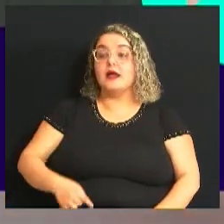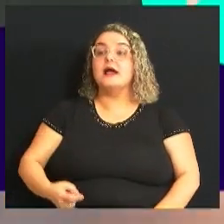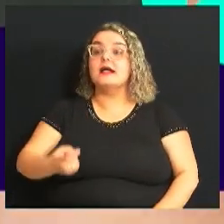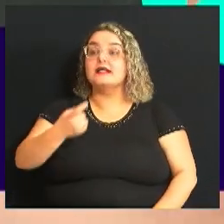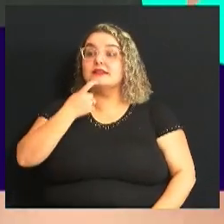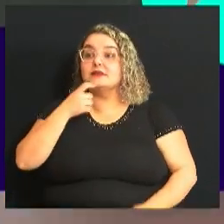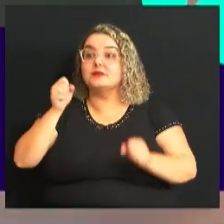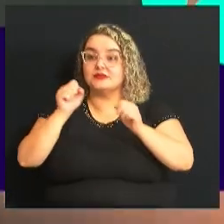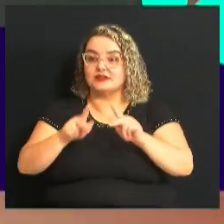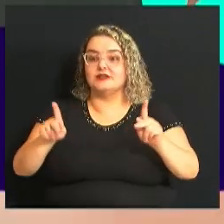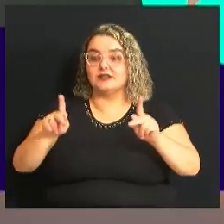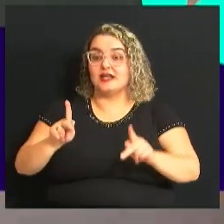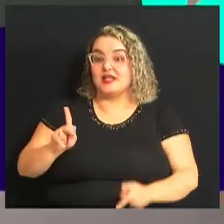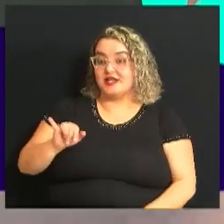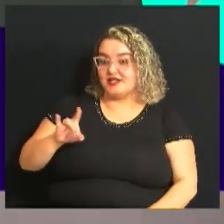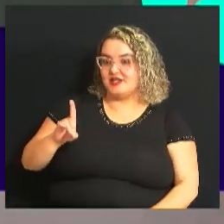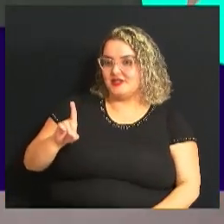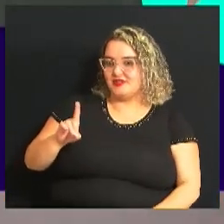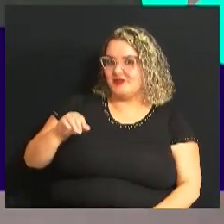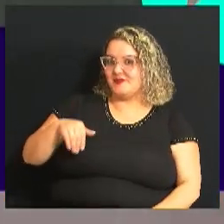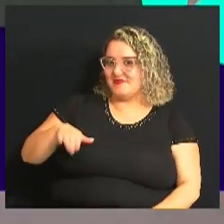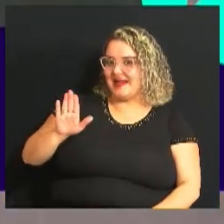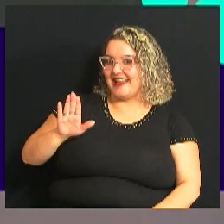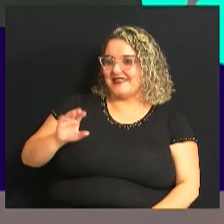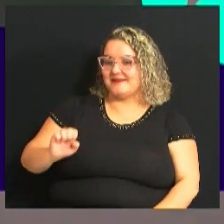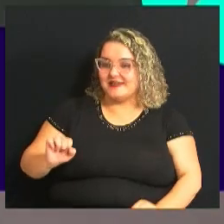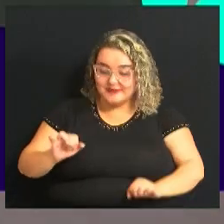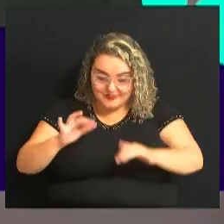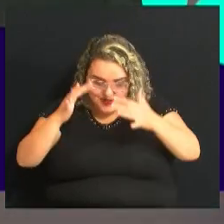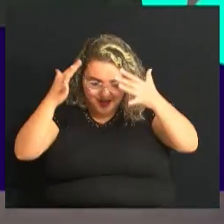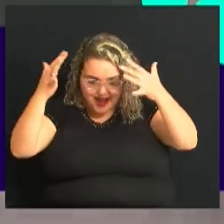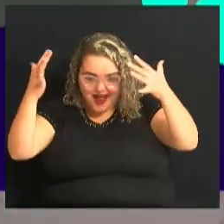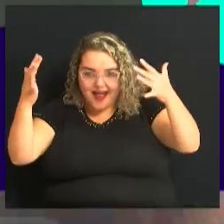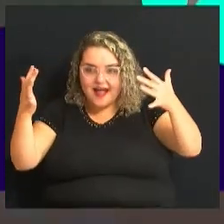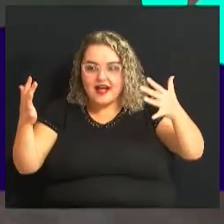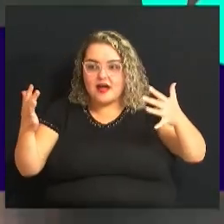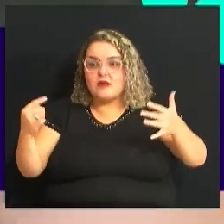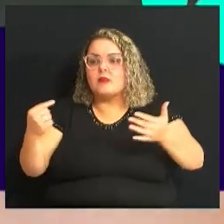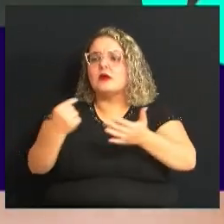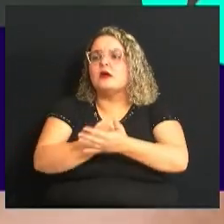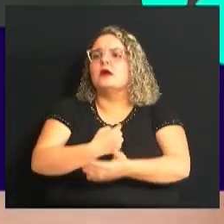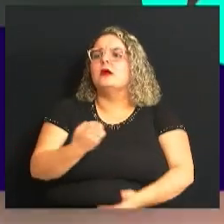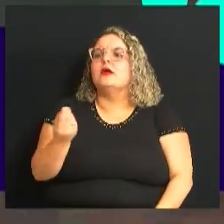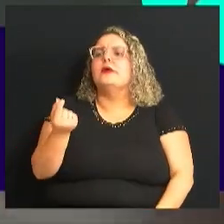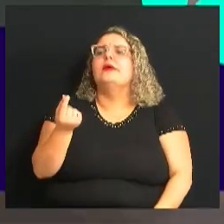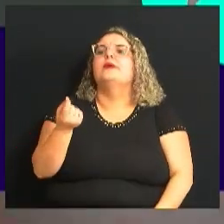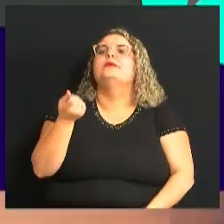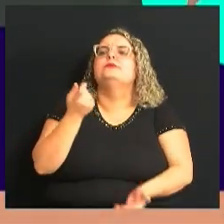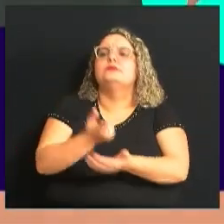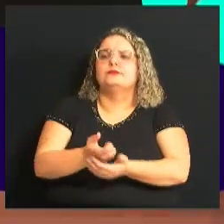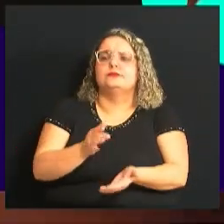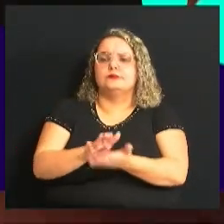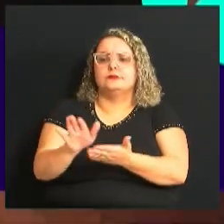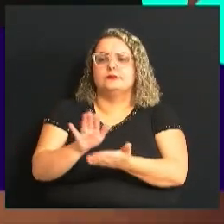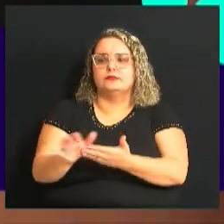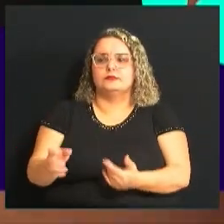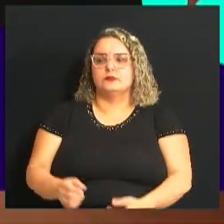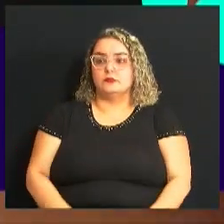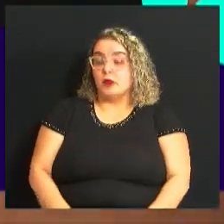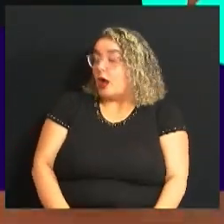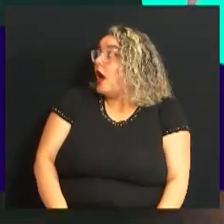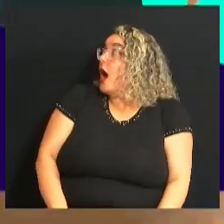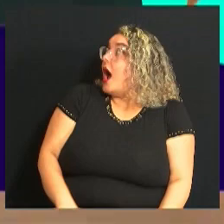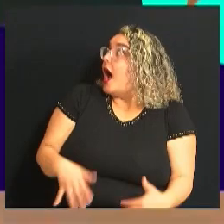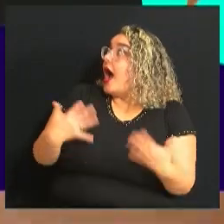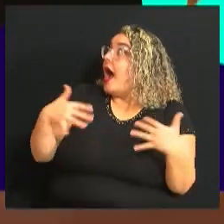no espaço Que Demais, para um incrível show de mágicas. Ah, mas você vai me perguntar, e quanto é que eu vou ter que gastar para ver essas mágicas